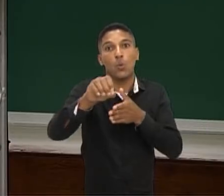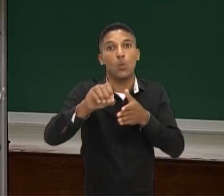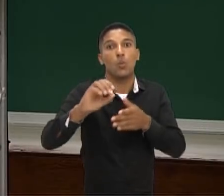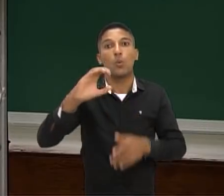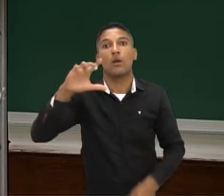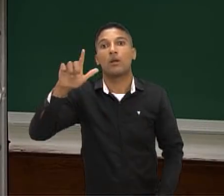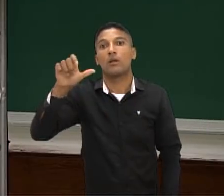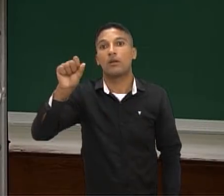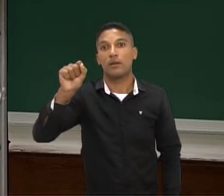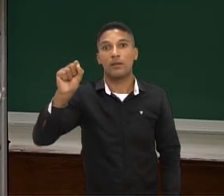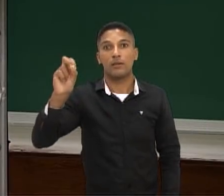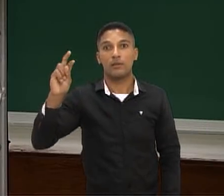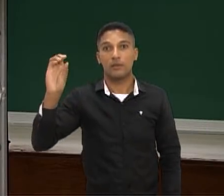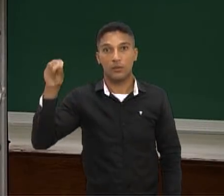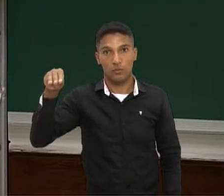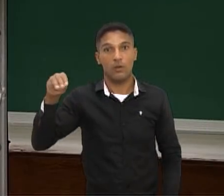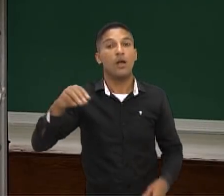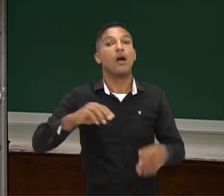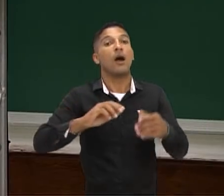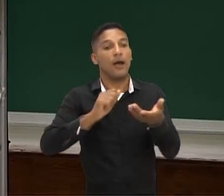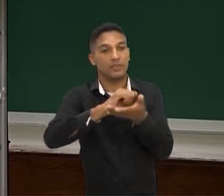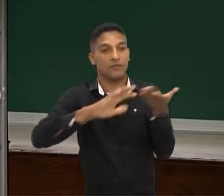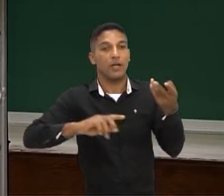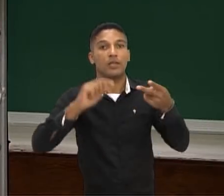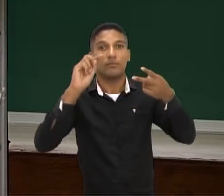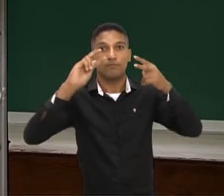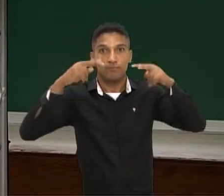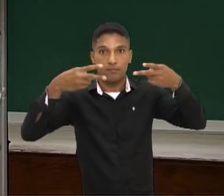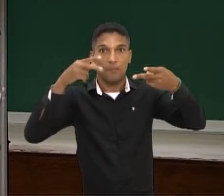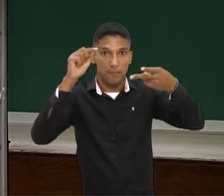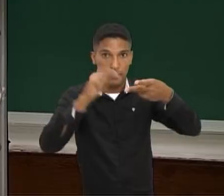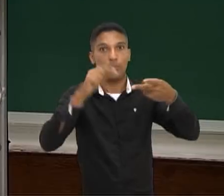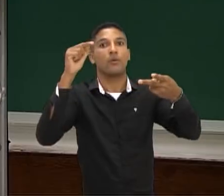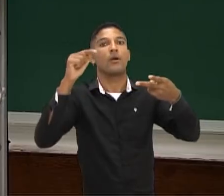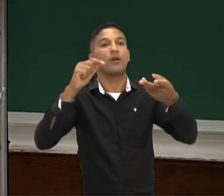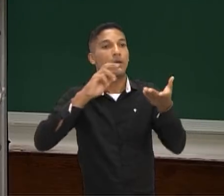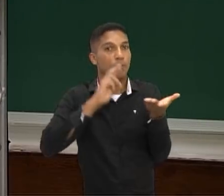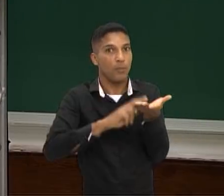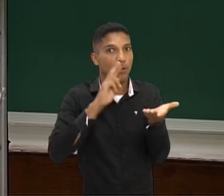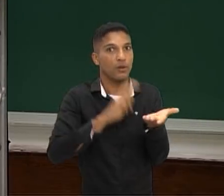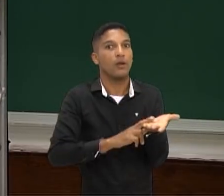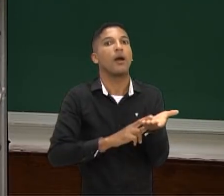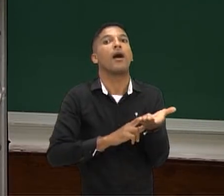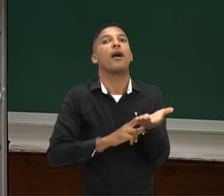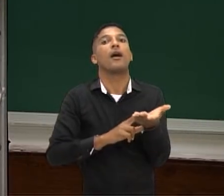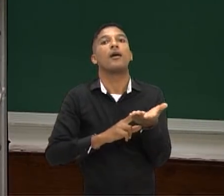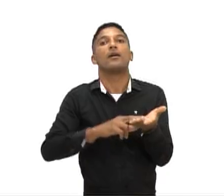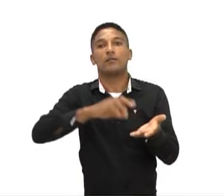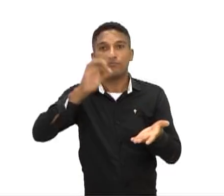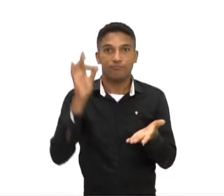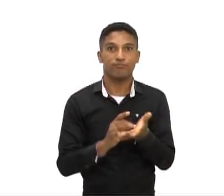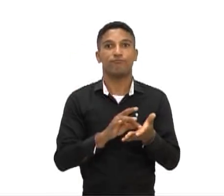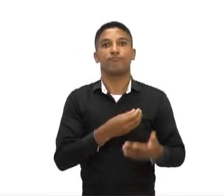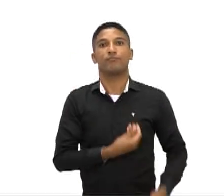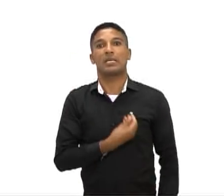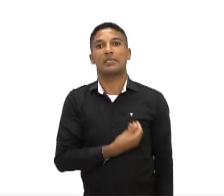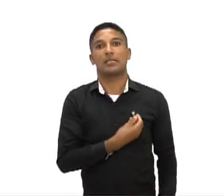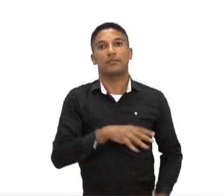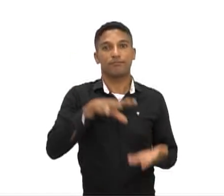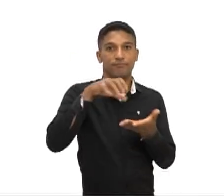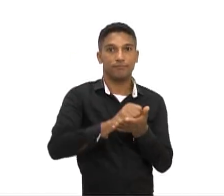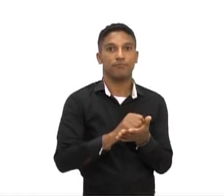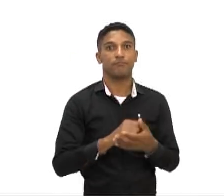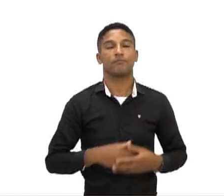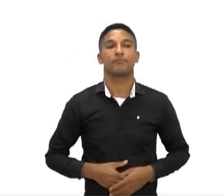para validar a presença de vocês. Tá? Vamos começar então a nossa aula de hoje. Então, os objetivos consistem em